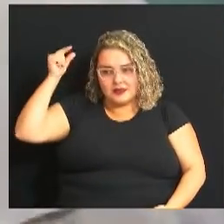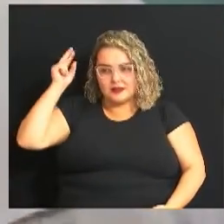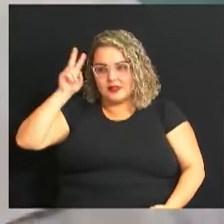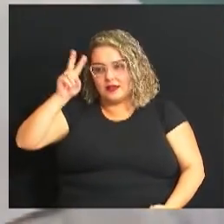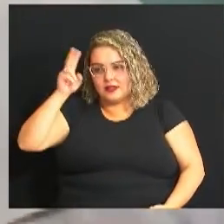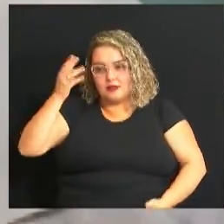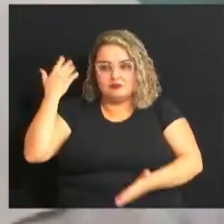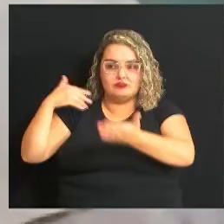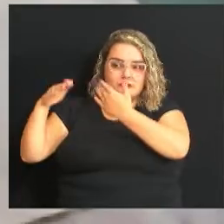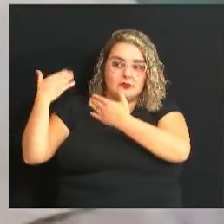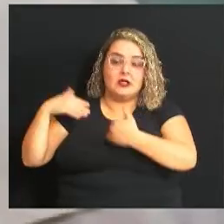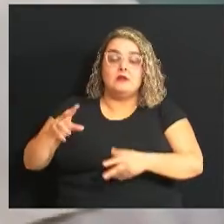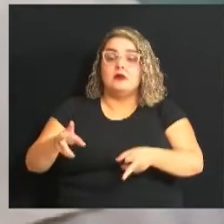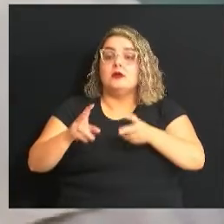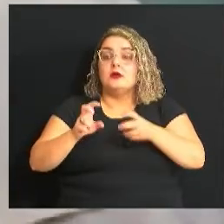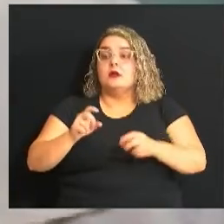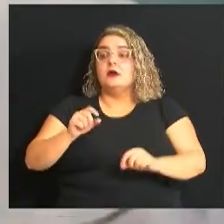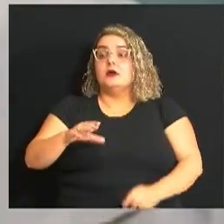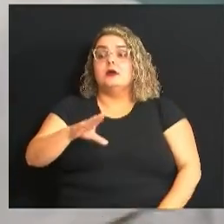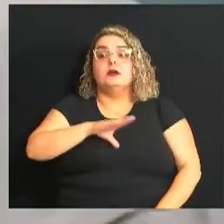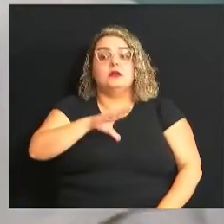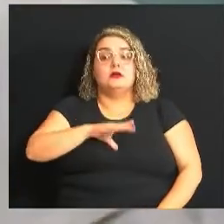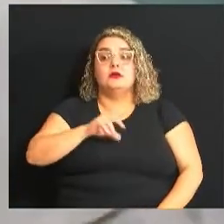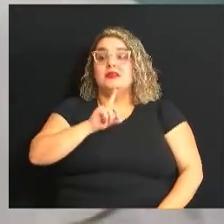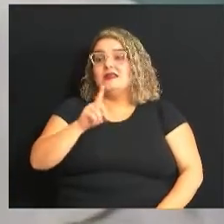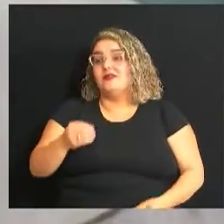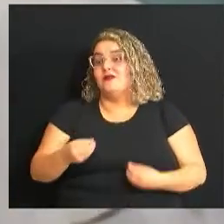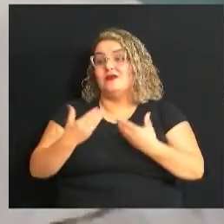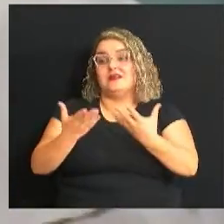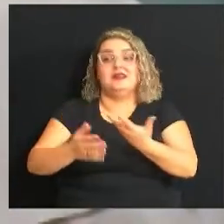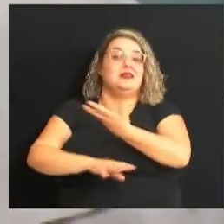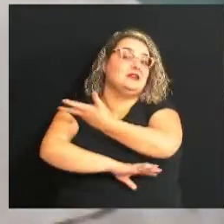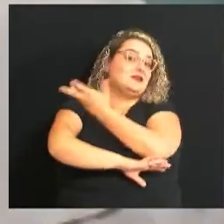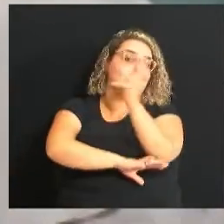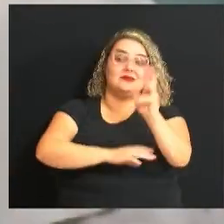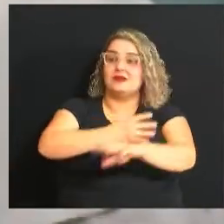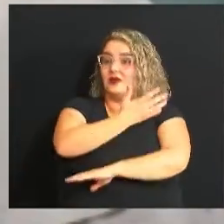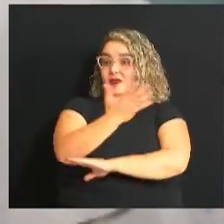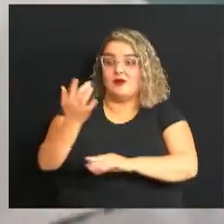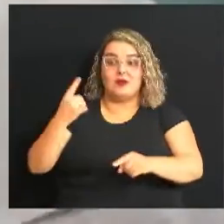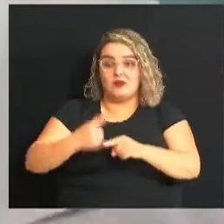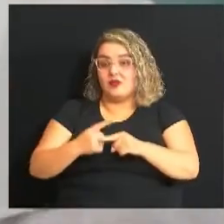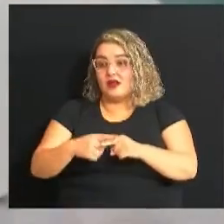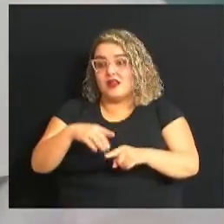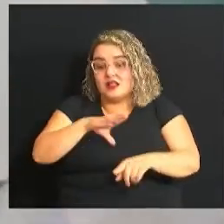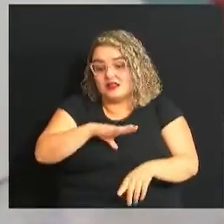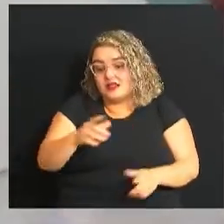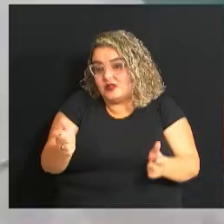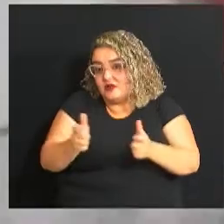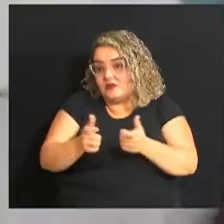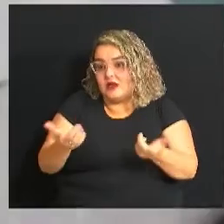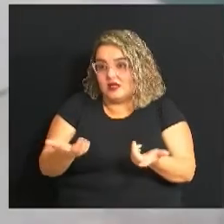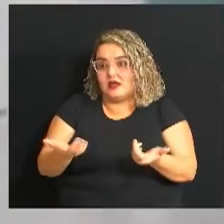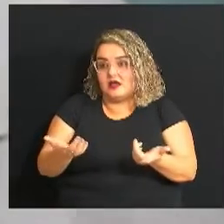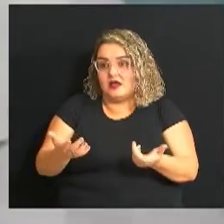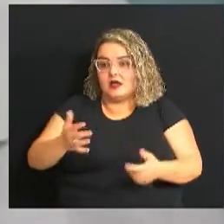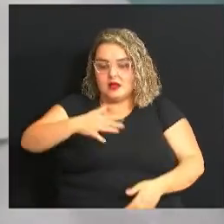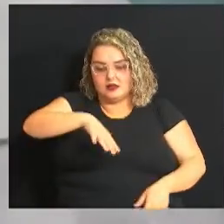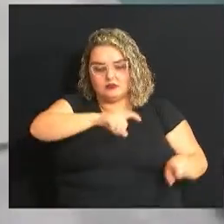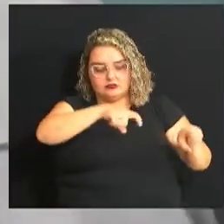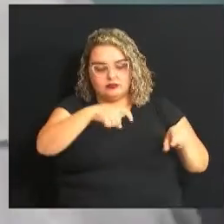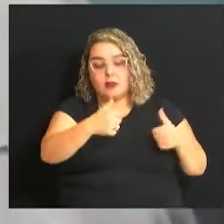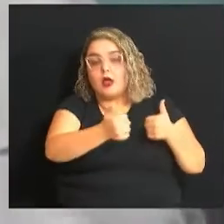trás na história, a gente vai perceber que a cidade não foi concebida com vegetação, porque eram cidades pequenas e a vegetação, a área rural estava logo ali ao